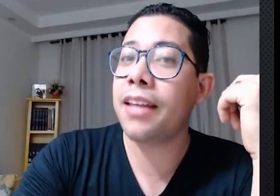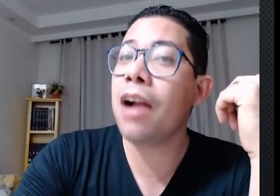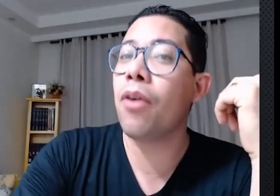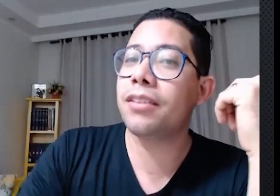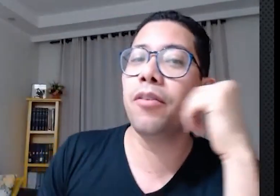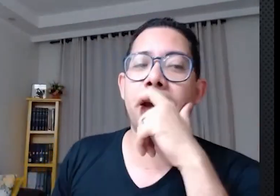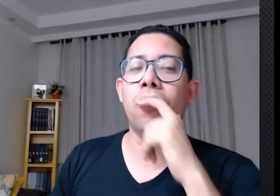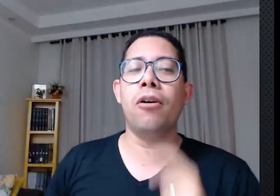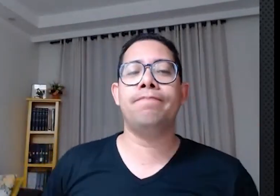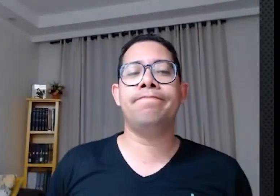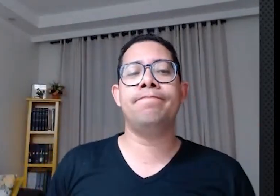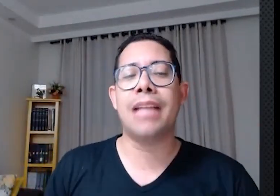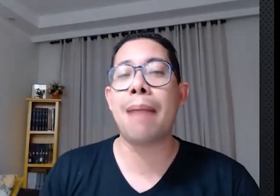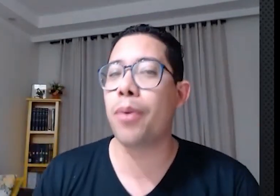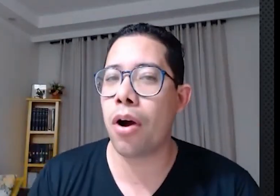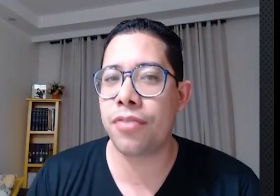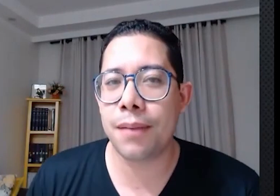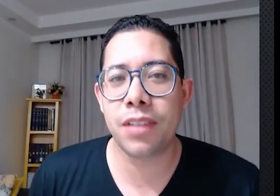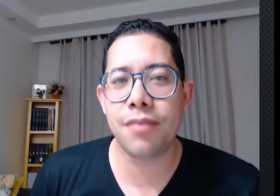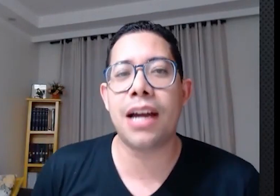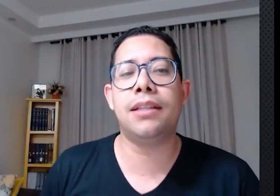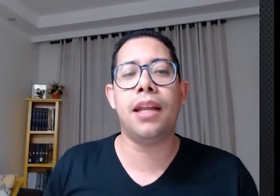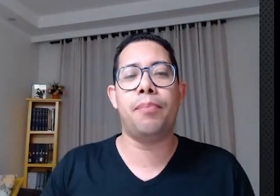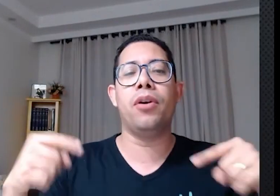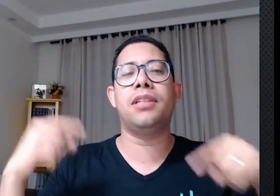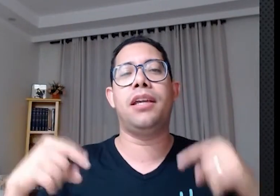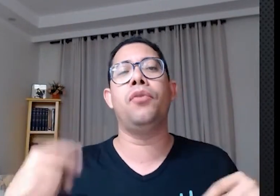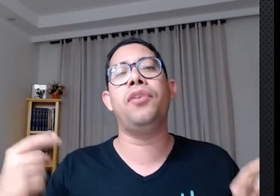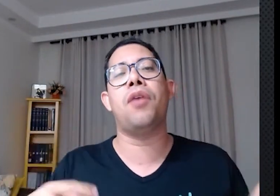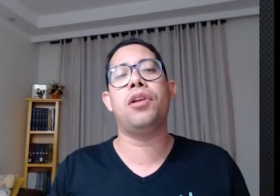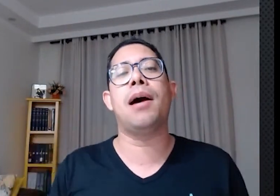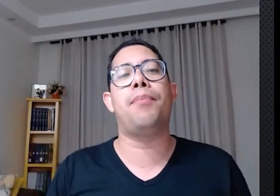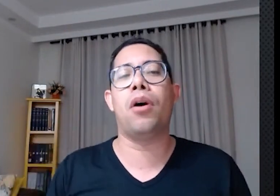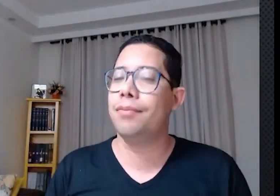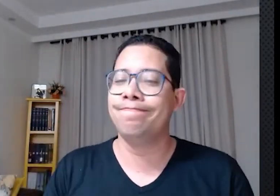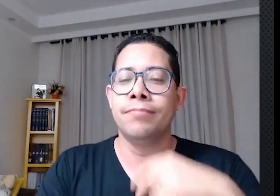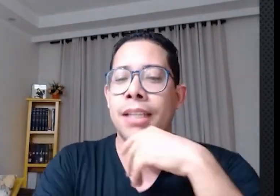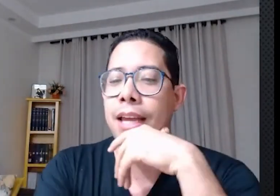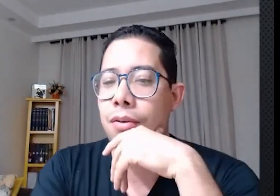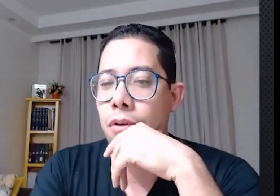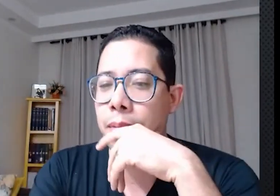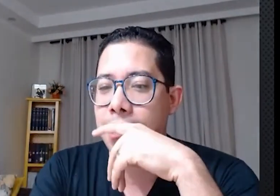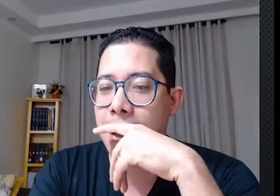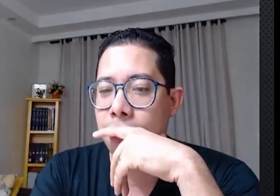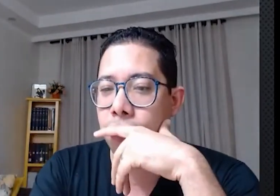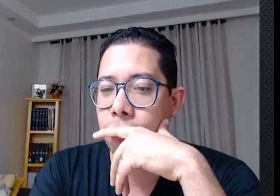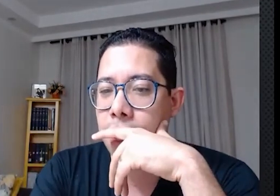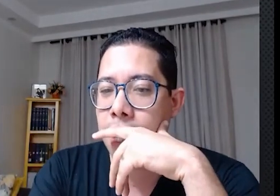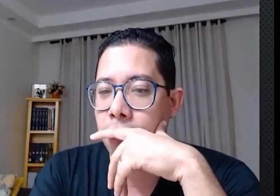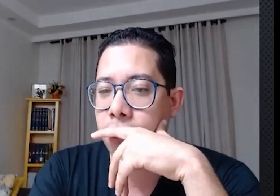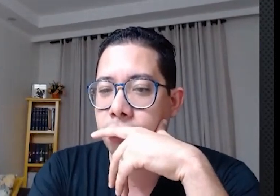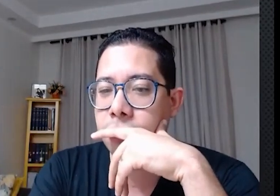Se até agora você não pegou, na prova que vai ter depois aqui no final, vai ter uma prova, é